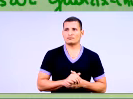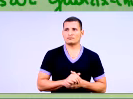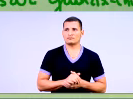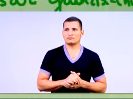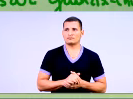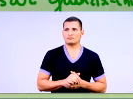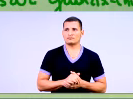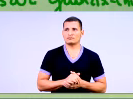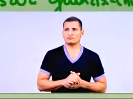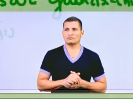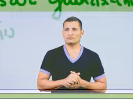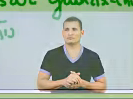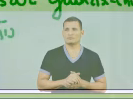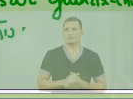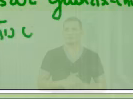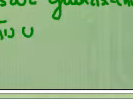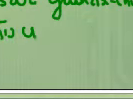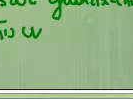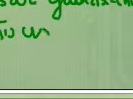Não usar